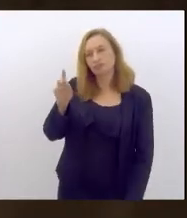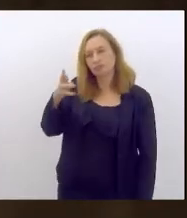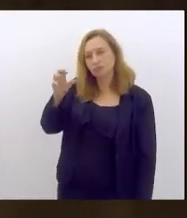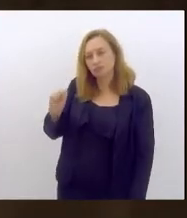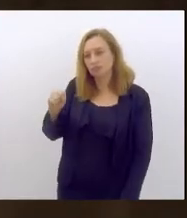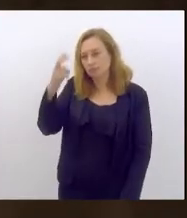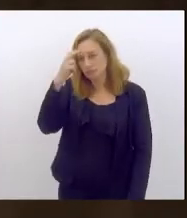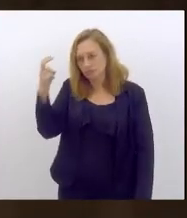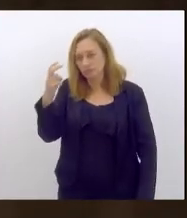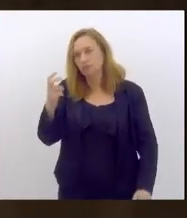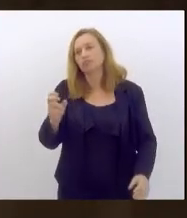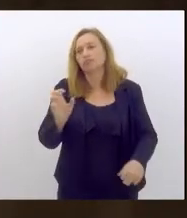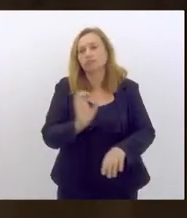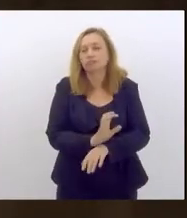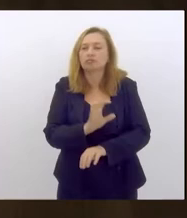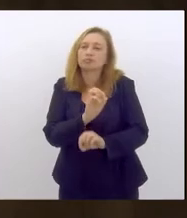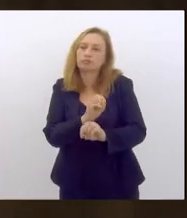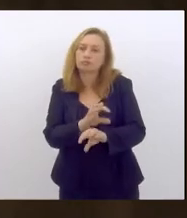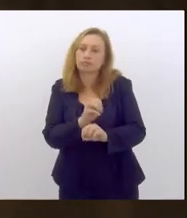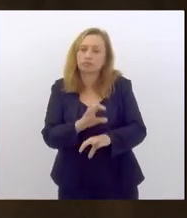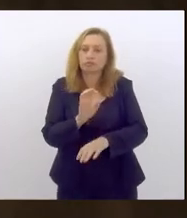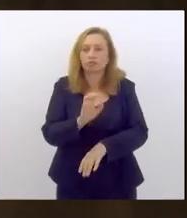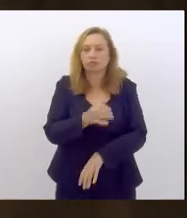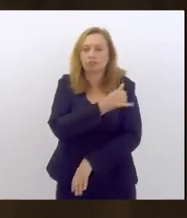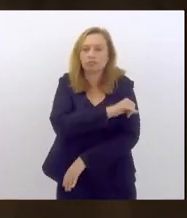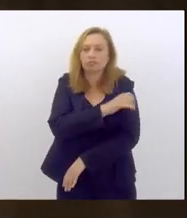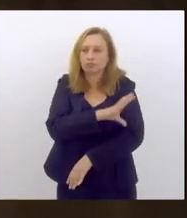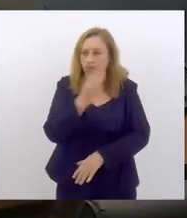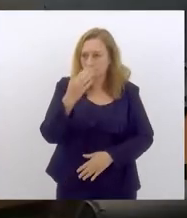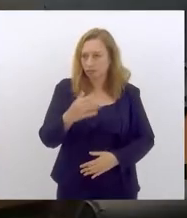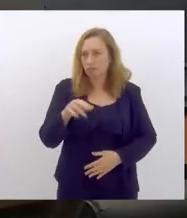culturais da Rede Estadual de Educação do Rio de Janeiro. Era isso, Eurico.